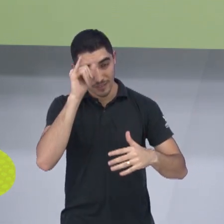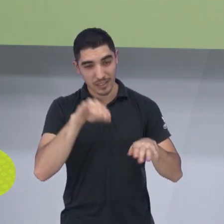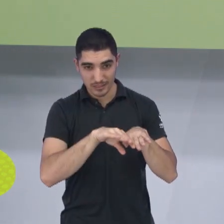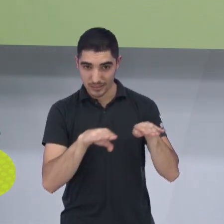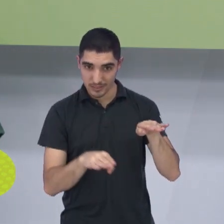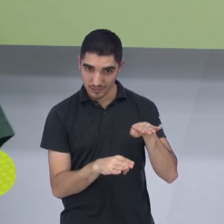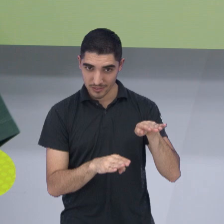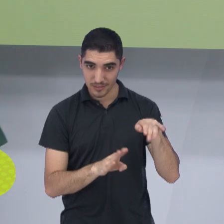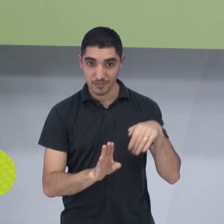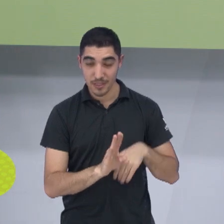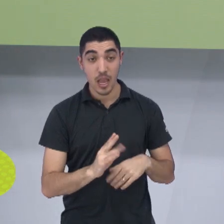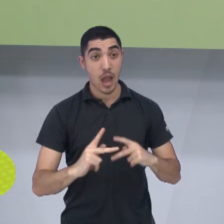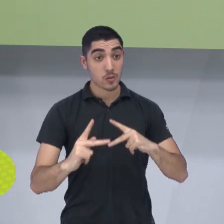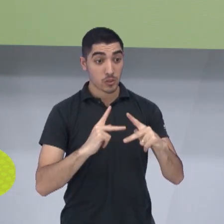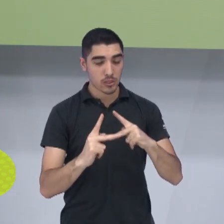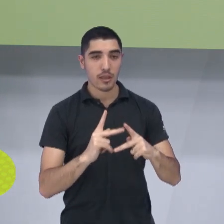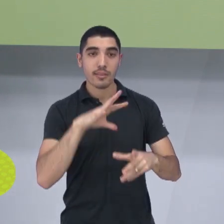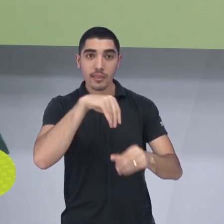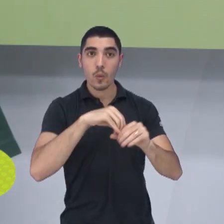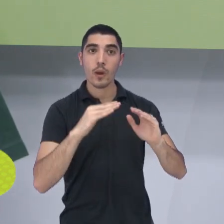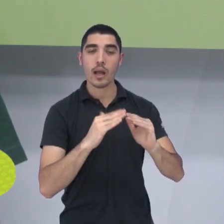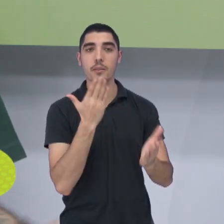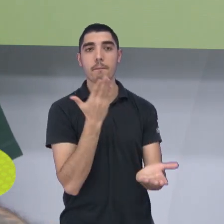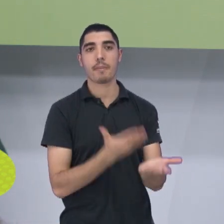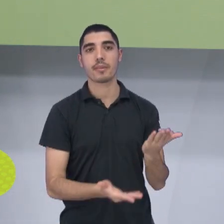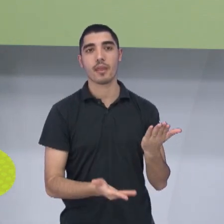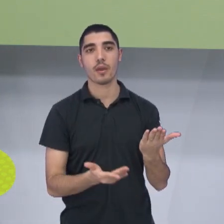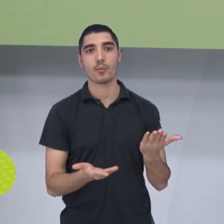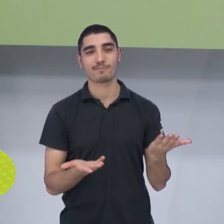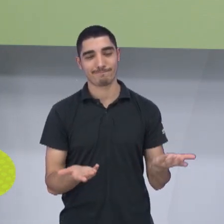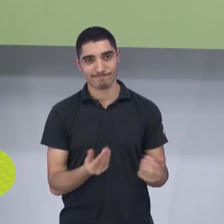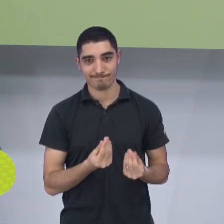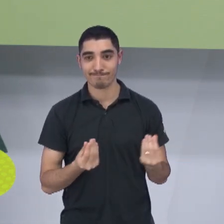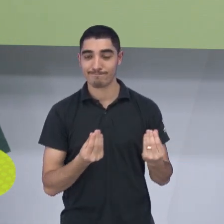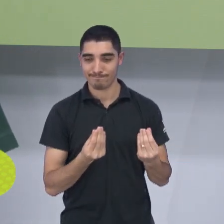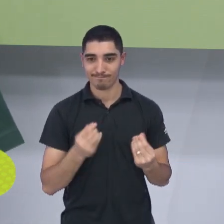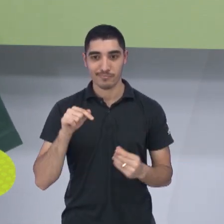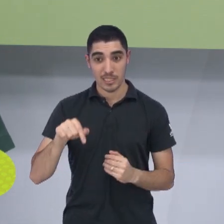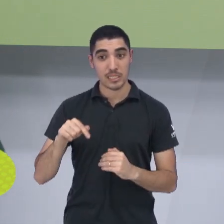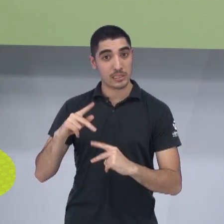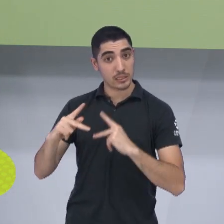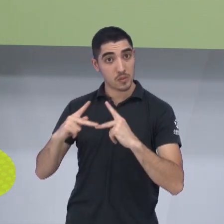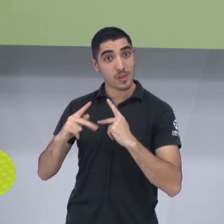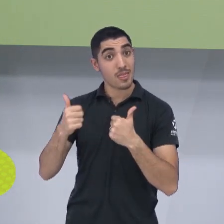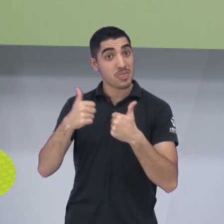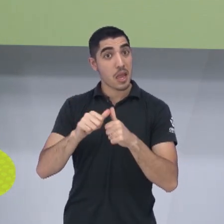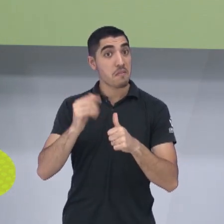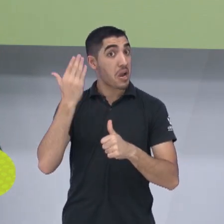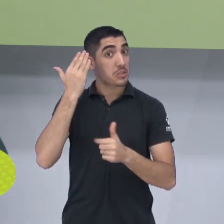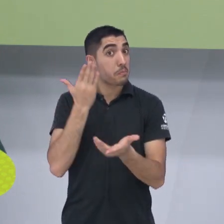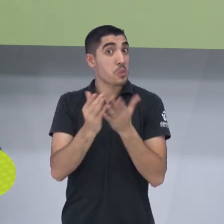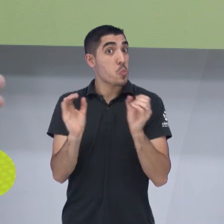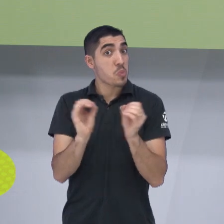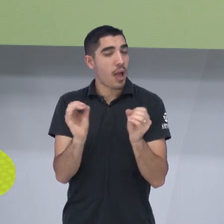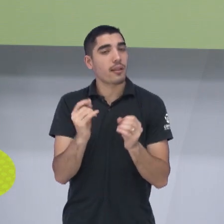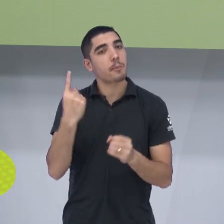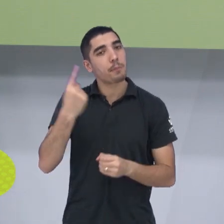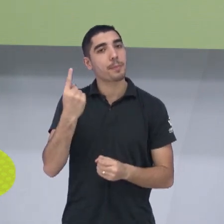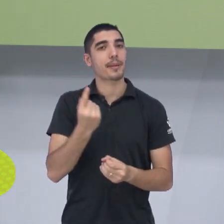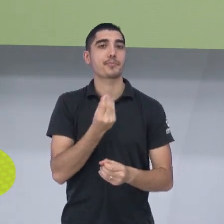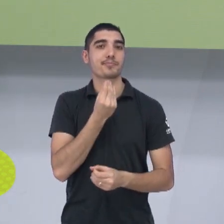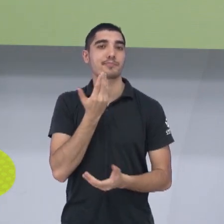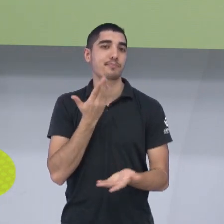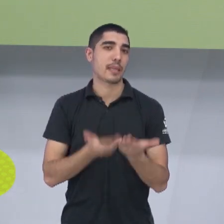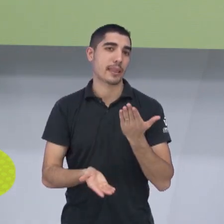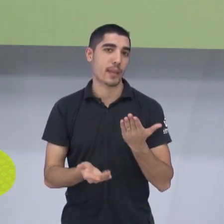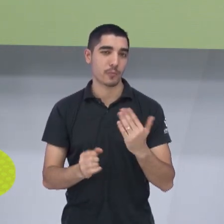e o São José acabou perdendo em casa, né? Um jogo que até o São José perdeu a invencibilidade. Então, o São José poderia somar